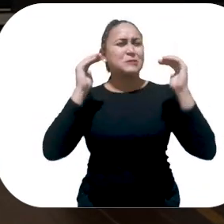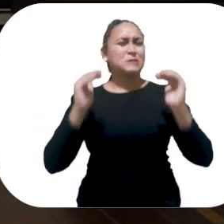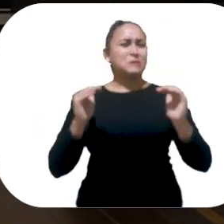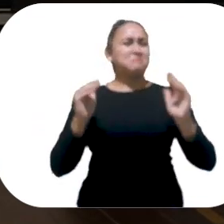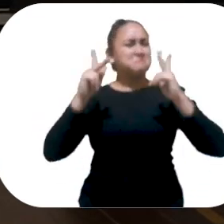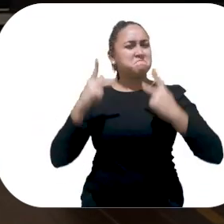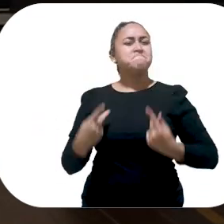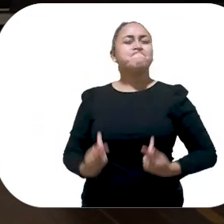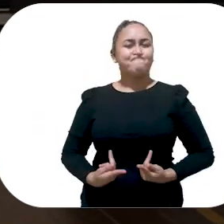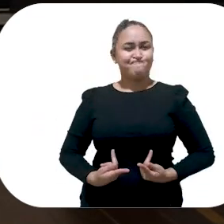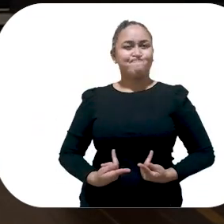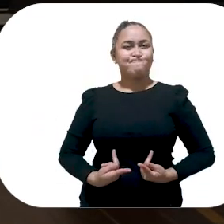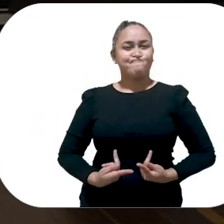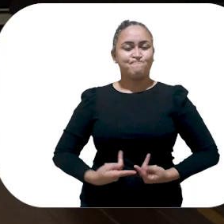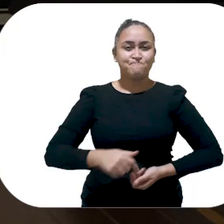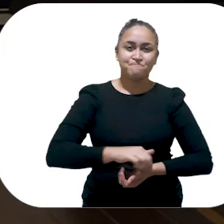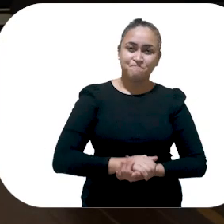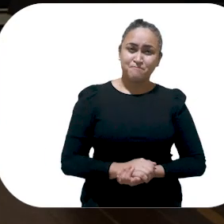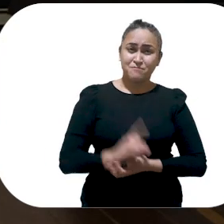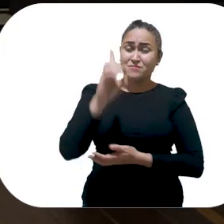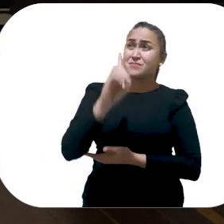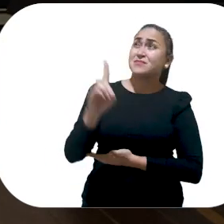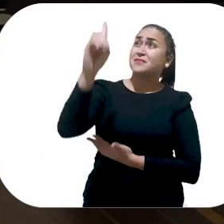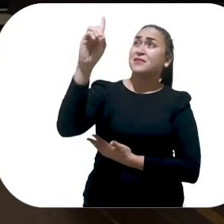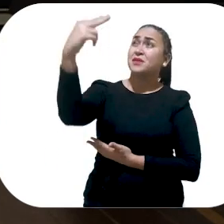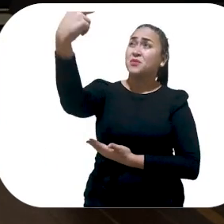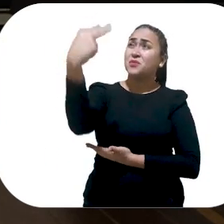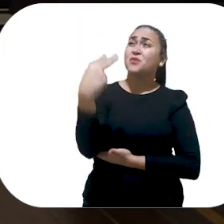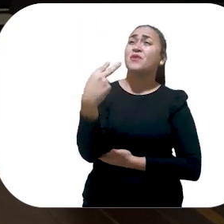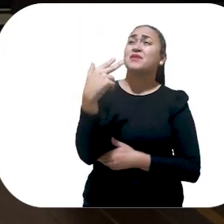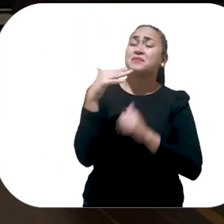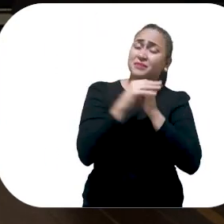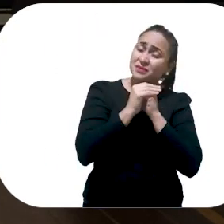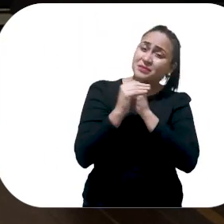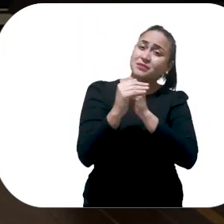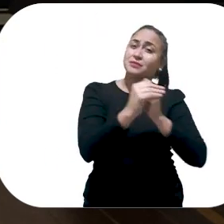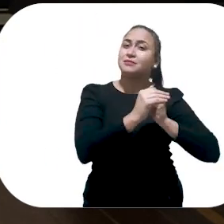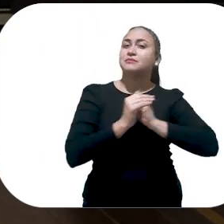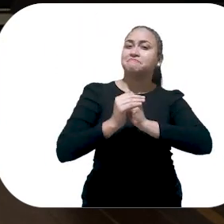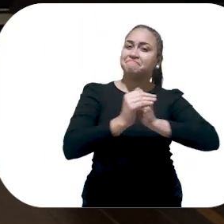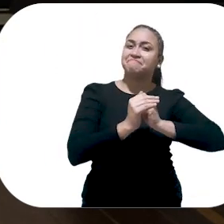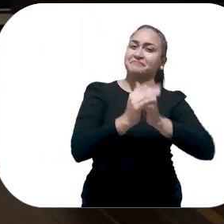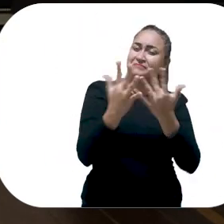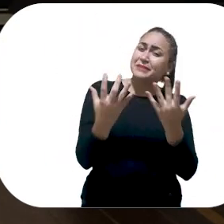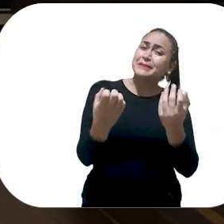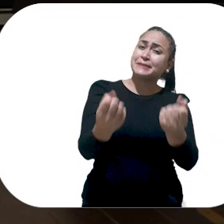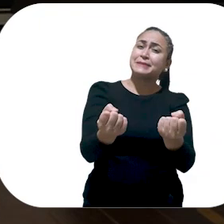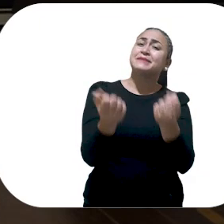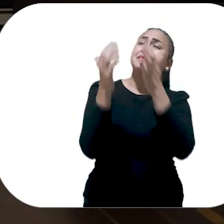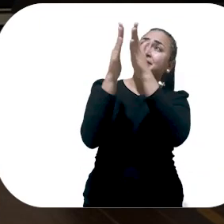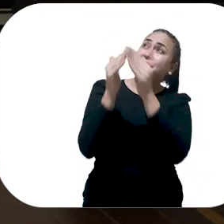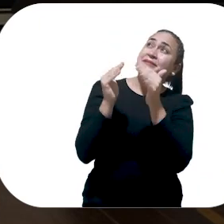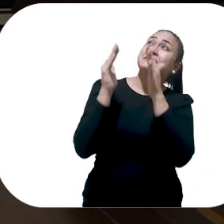de humanidade. Ouve, ó Deus, a minha oração e atende o meu